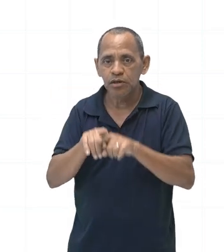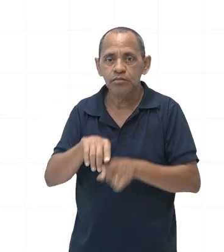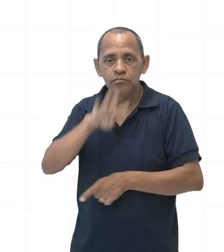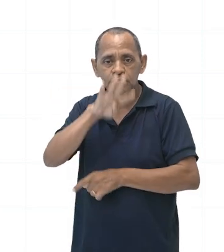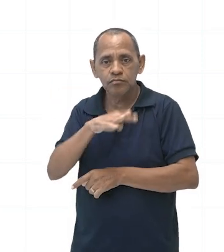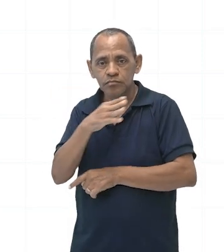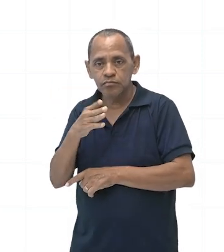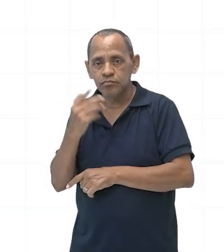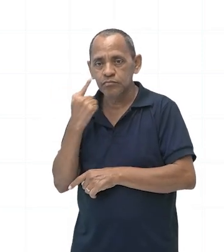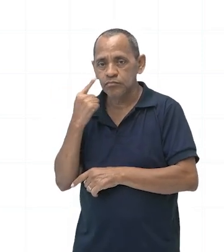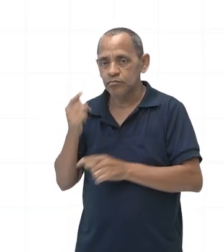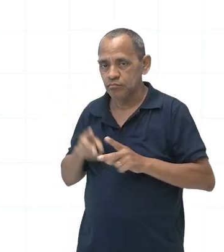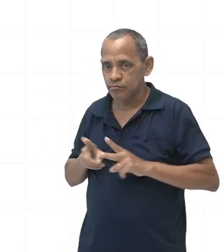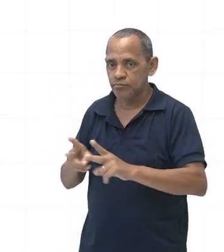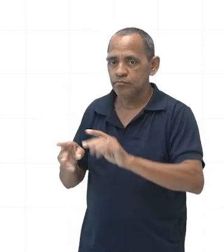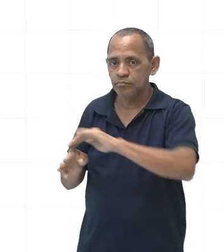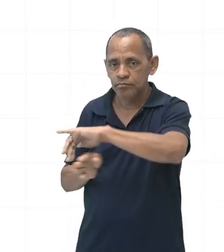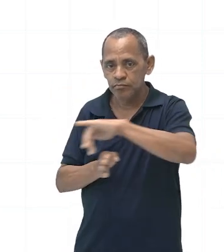aqui as